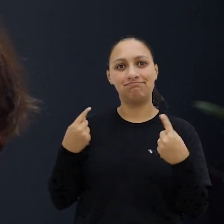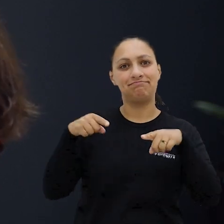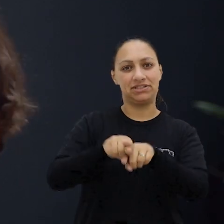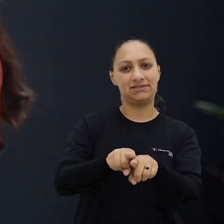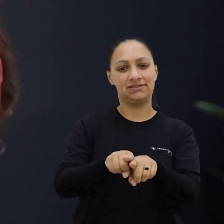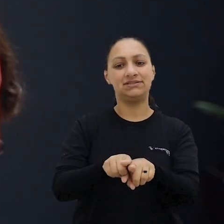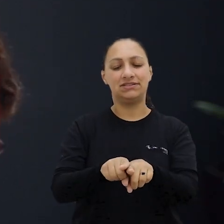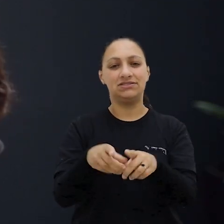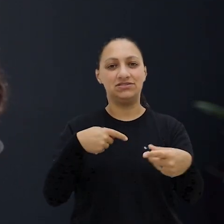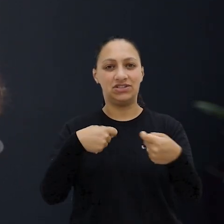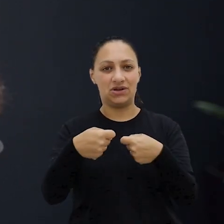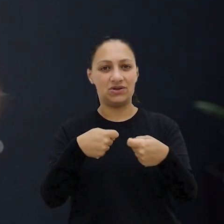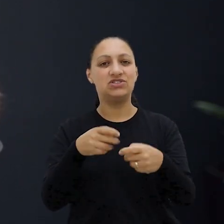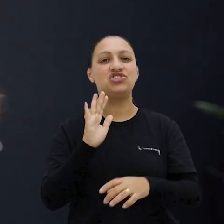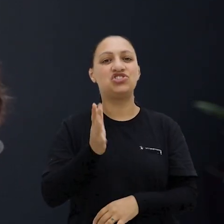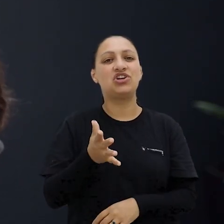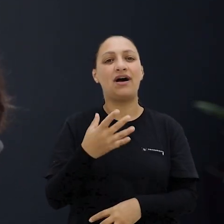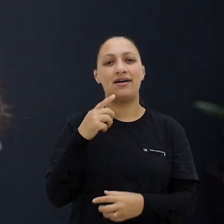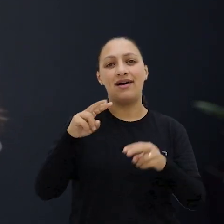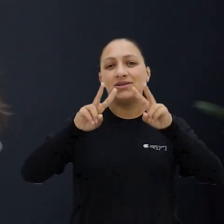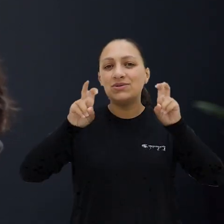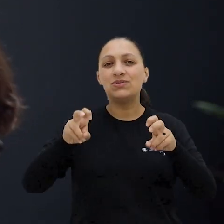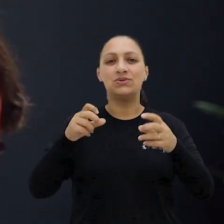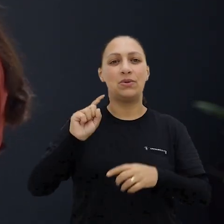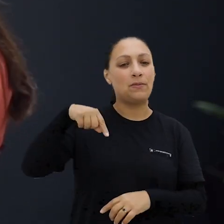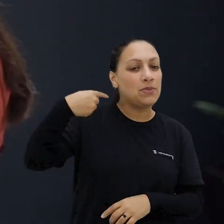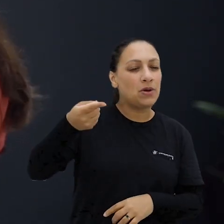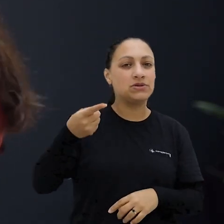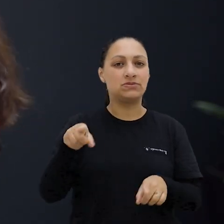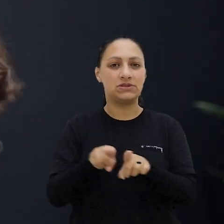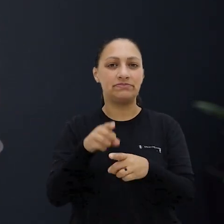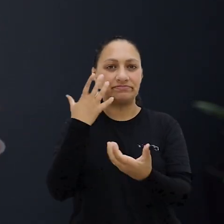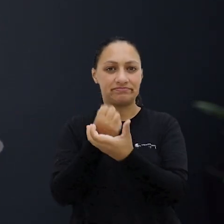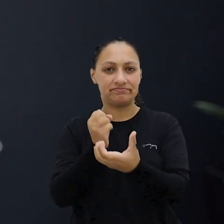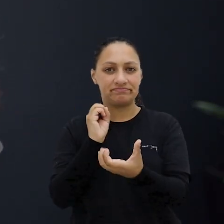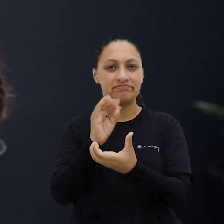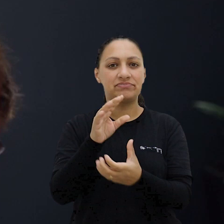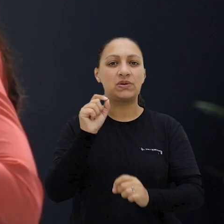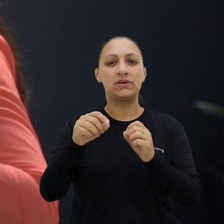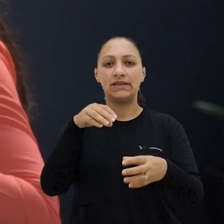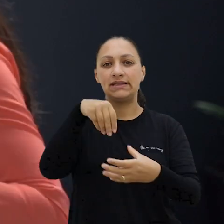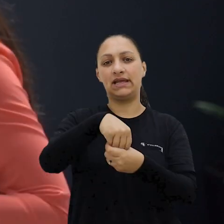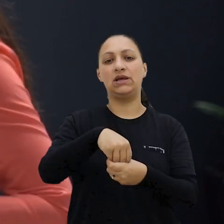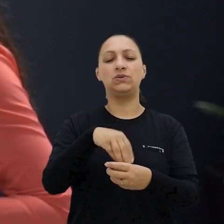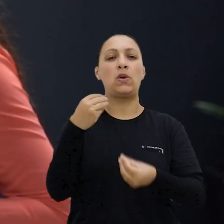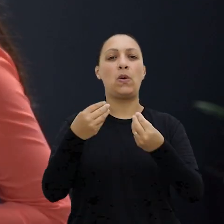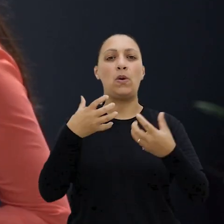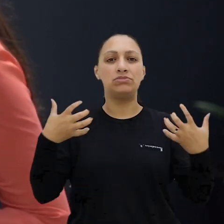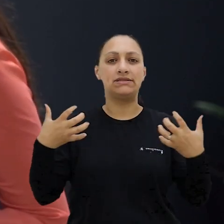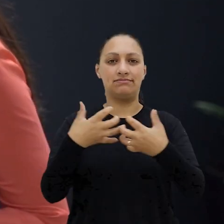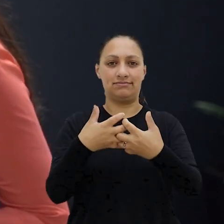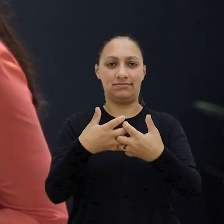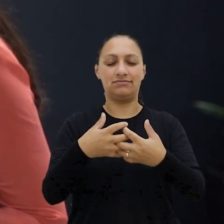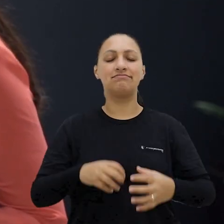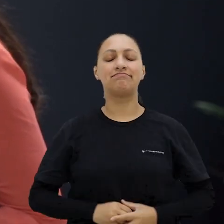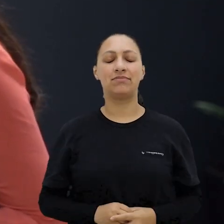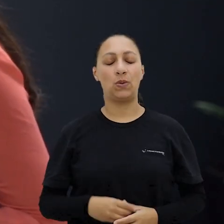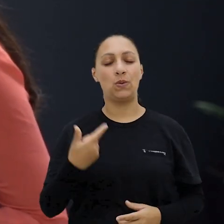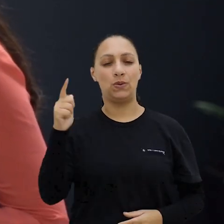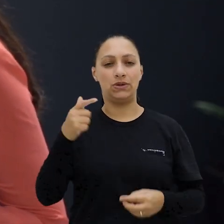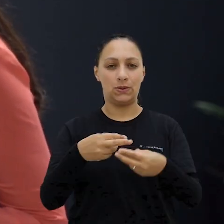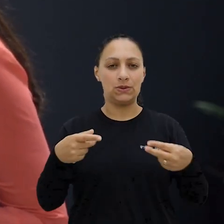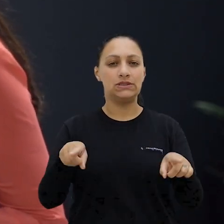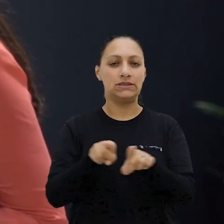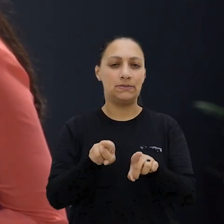de negócio. Esse acho que já é o assunto para o próximo podcast também, né? O que está dentro, o que está fora, como se encaixa. Ótimo. Outra